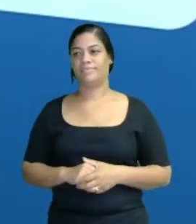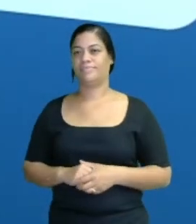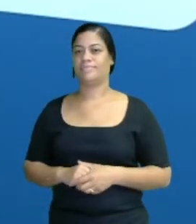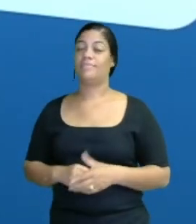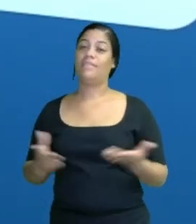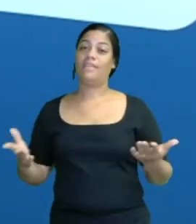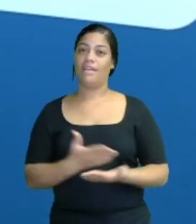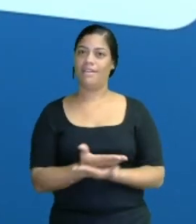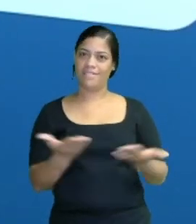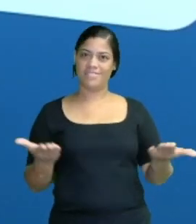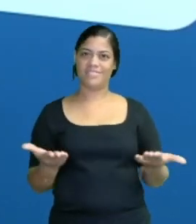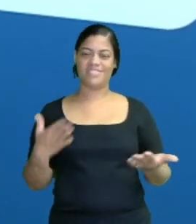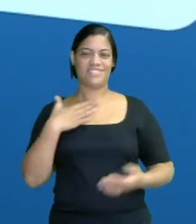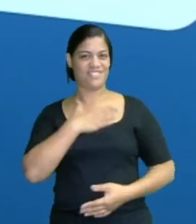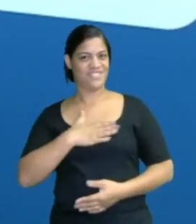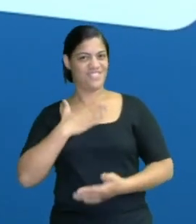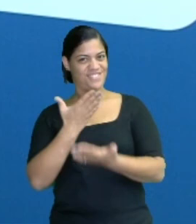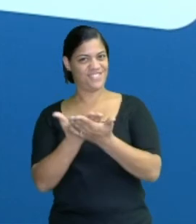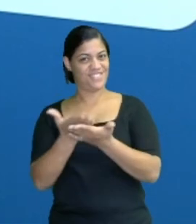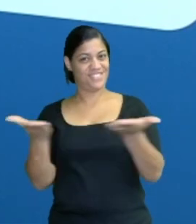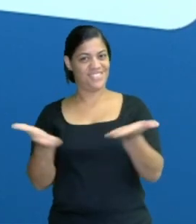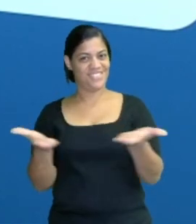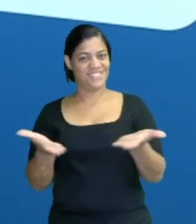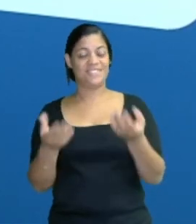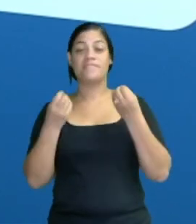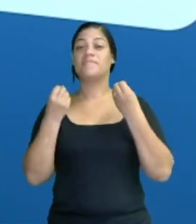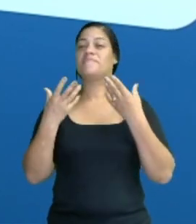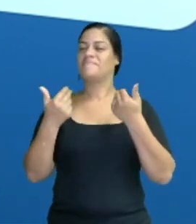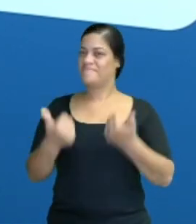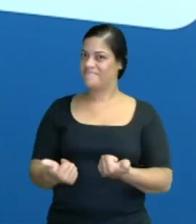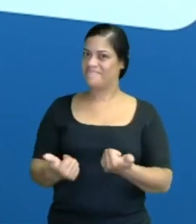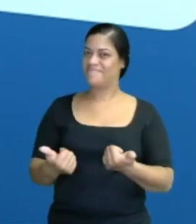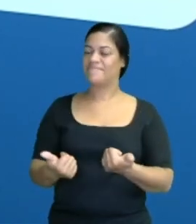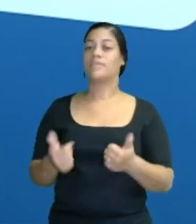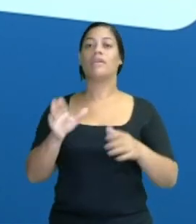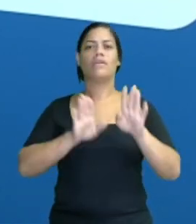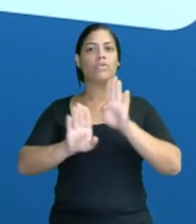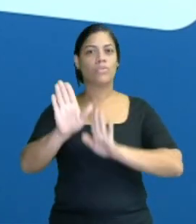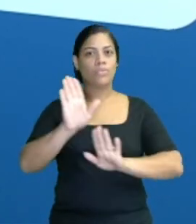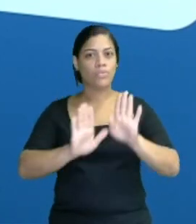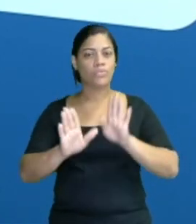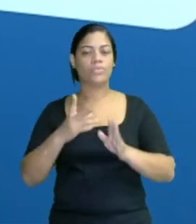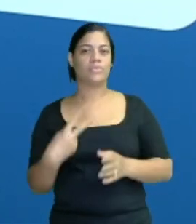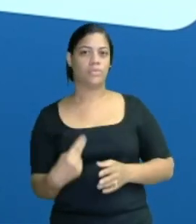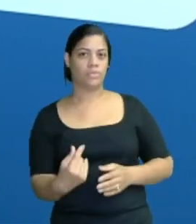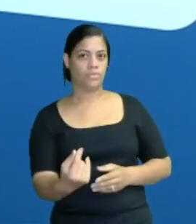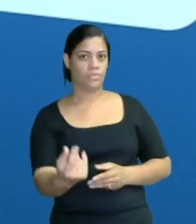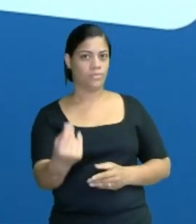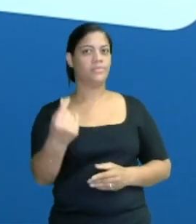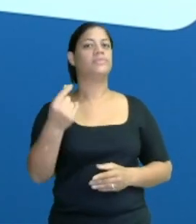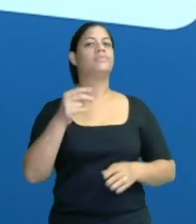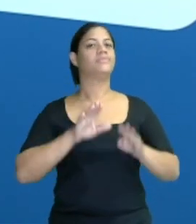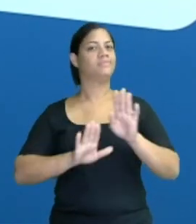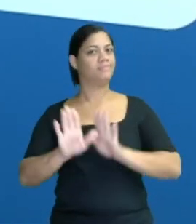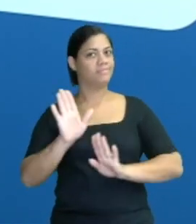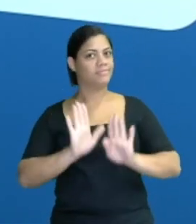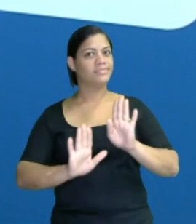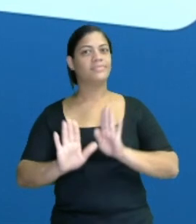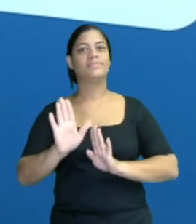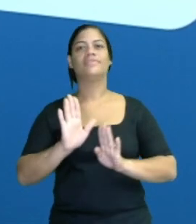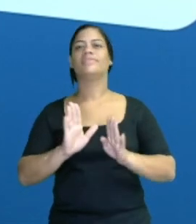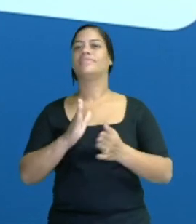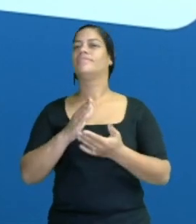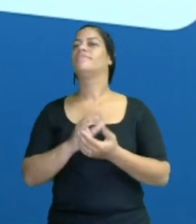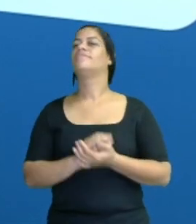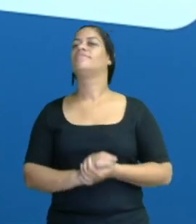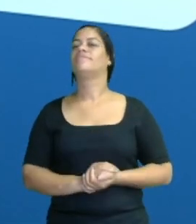E aí, gostaram da aula de hoje? Eu espero que sim. Se cuidem, continuem se cuidando, né, fazendo a parte